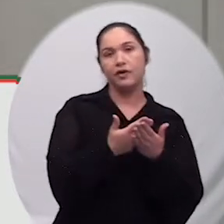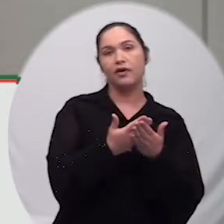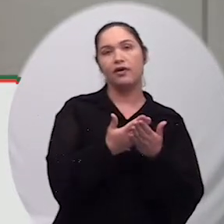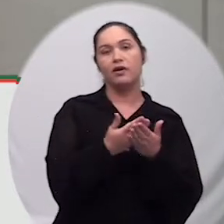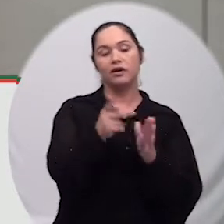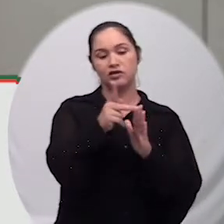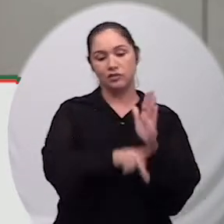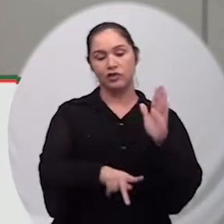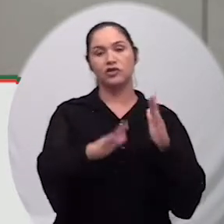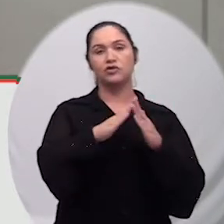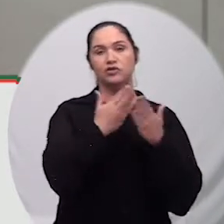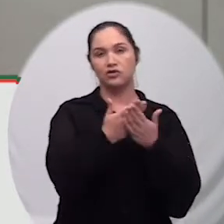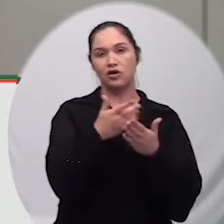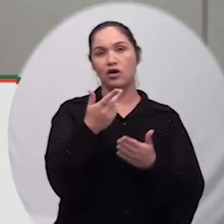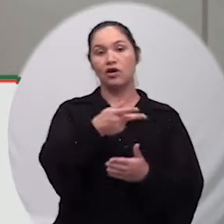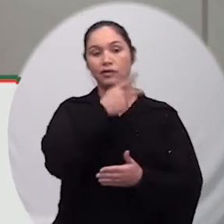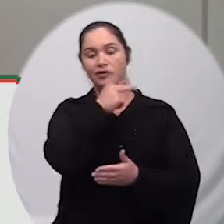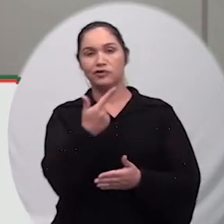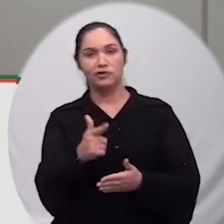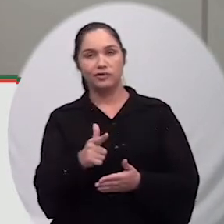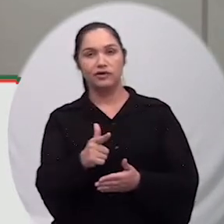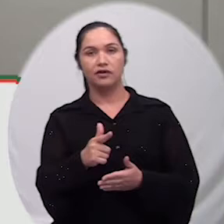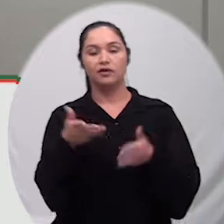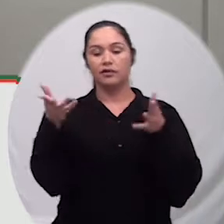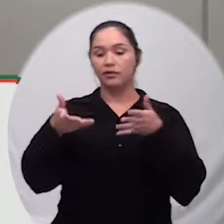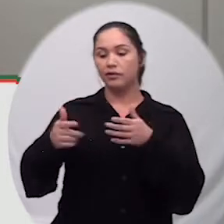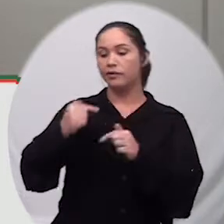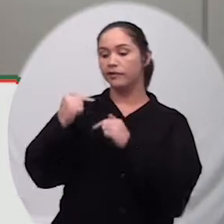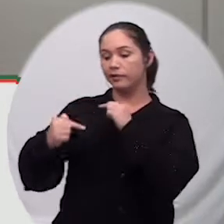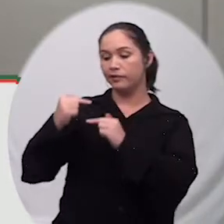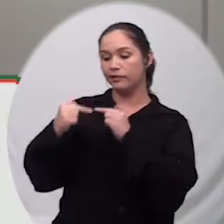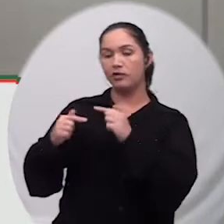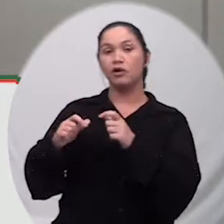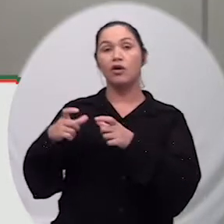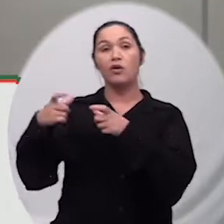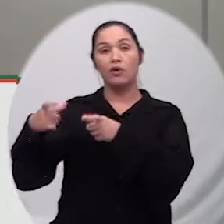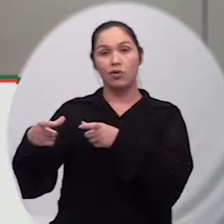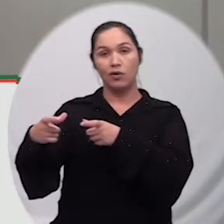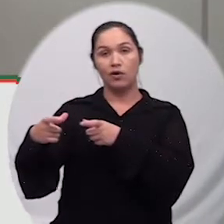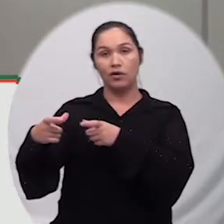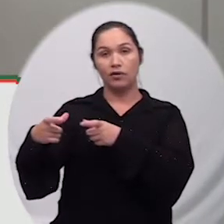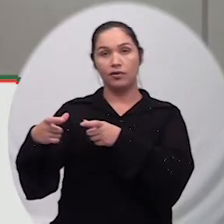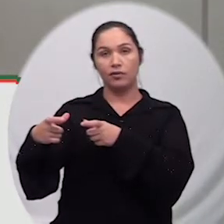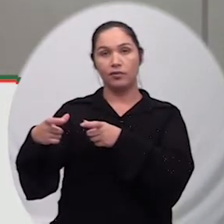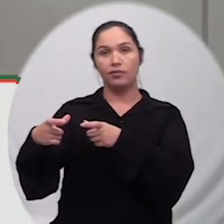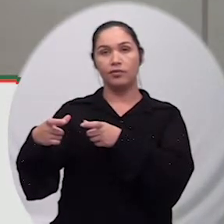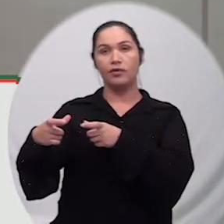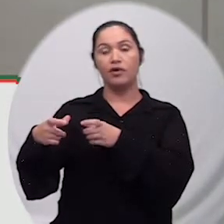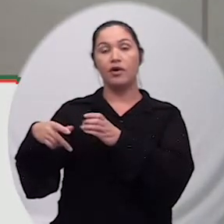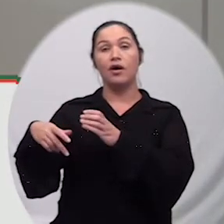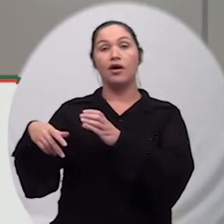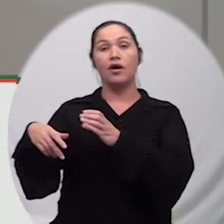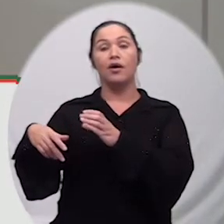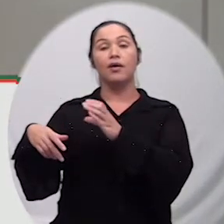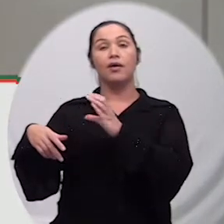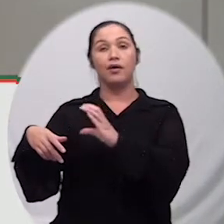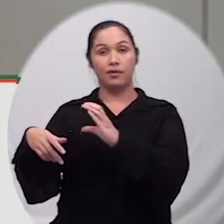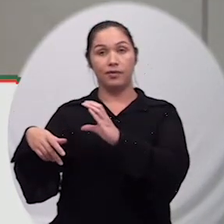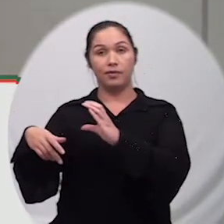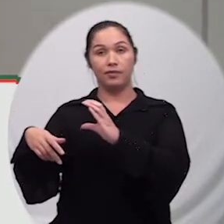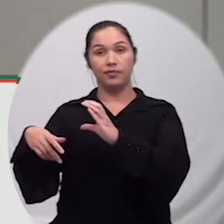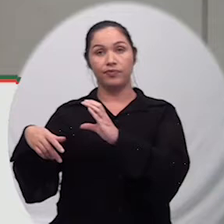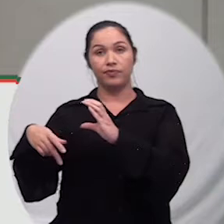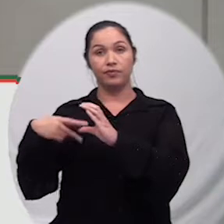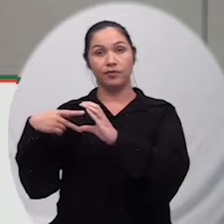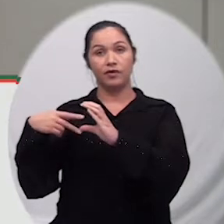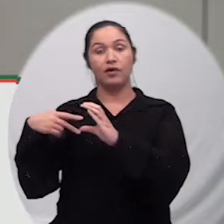mas que foi aprovado aqui por todos os vereadores, a maioria praticamente,